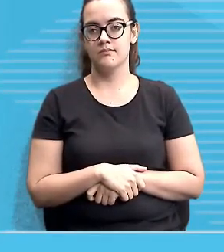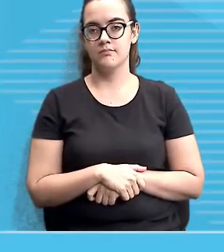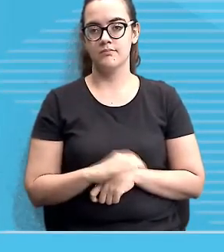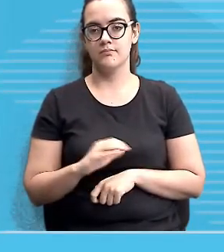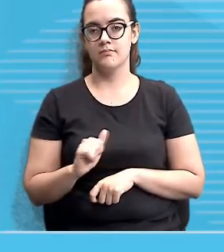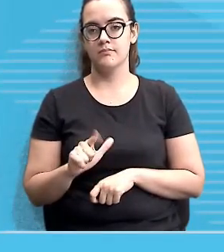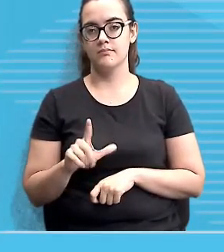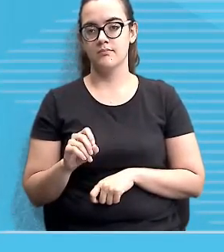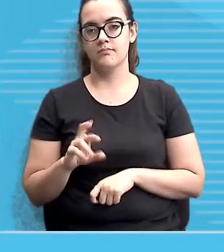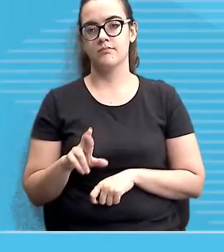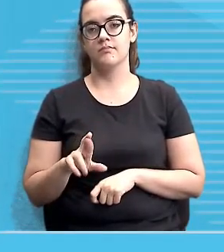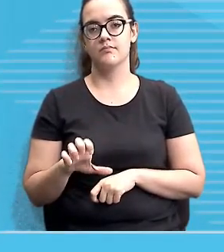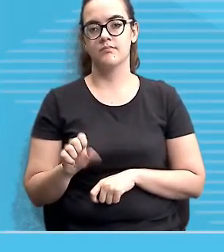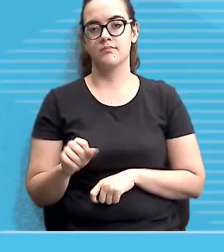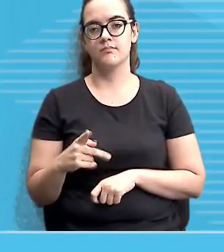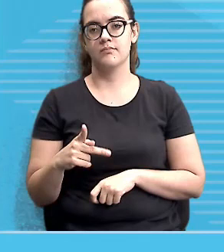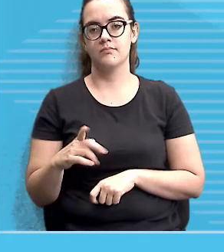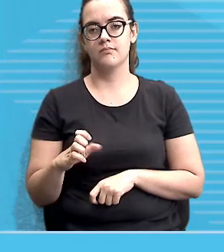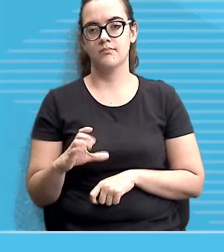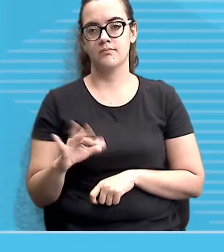Oi e aí